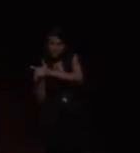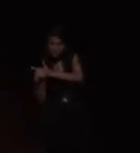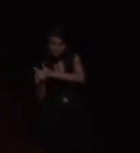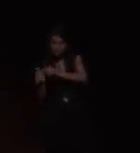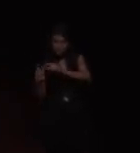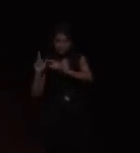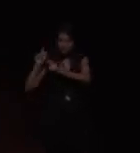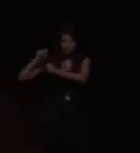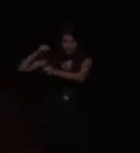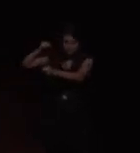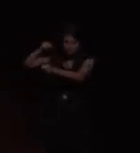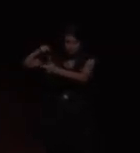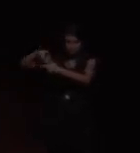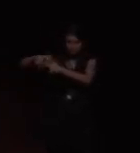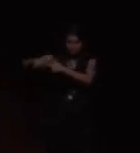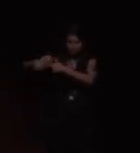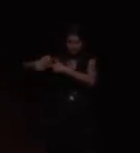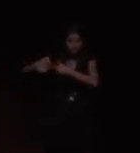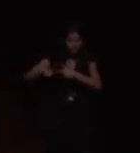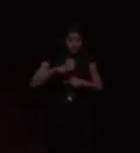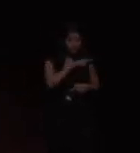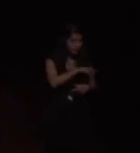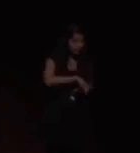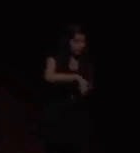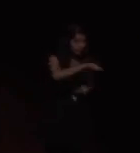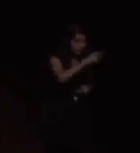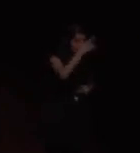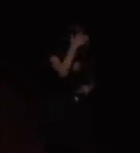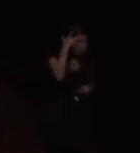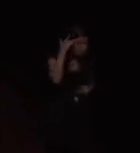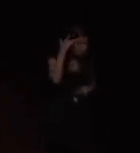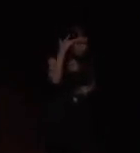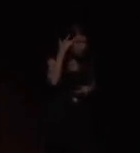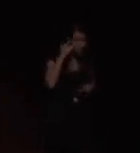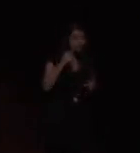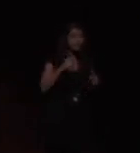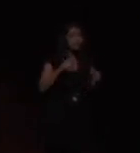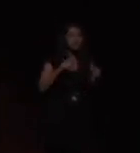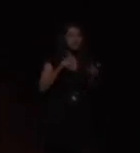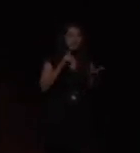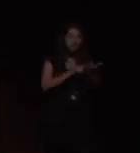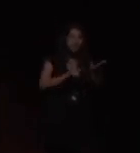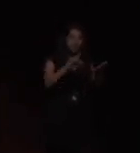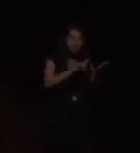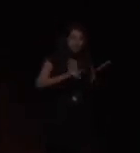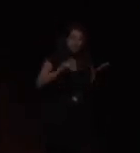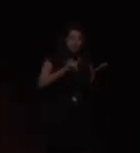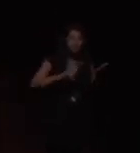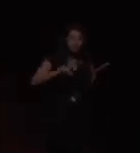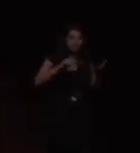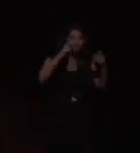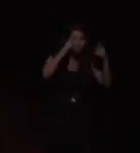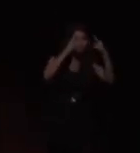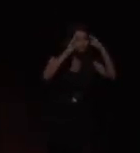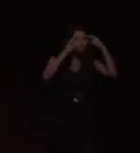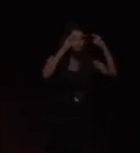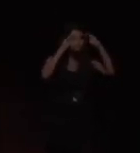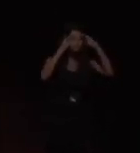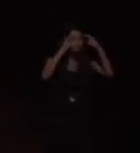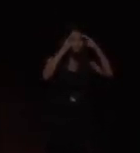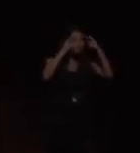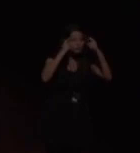homens inventavam literaturas para atrair ou para quem precisava da natureza. Essa relação